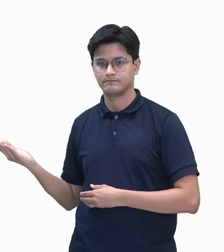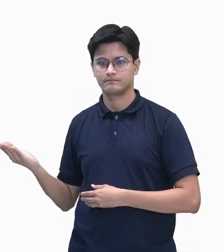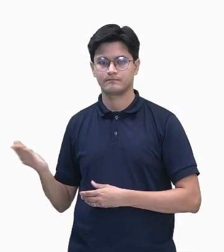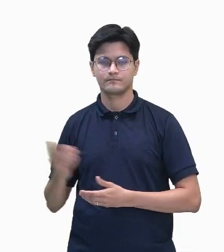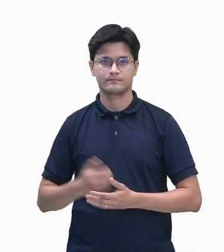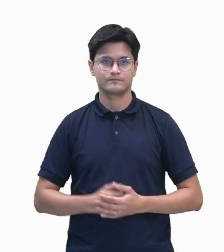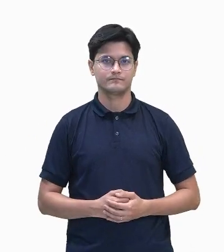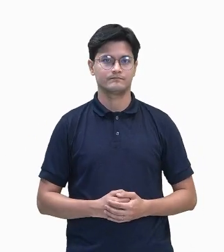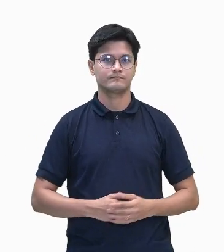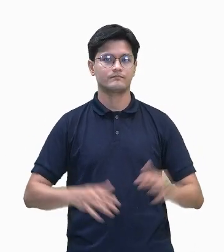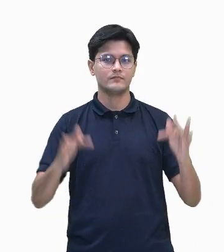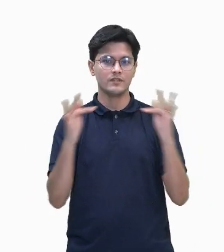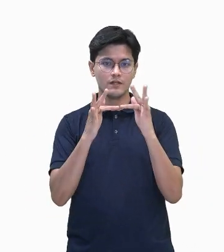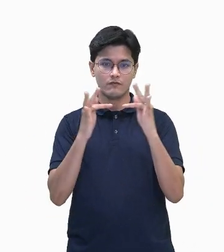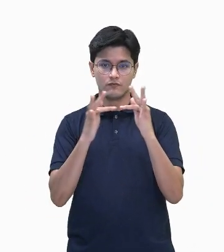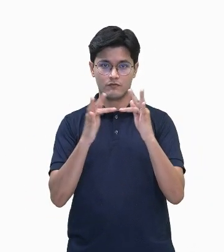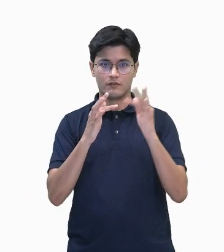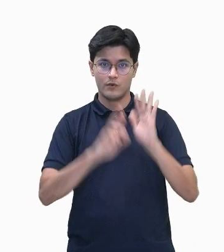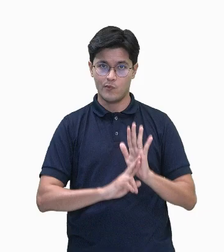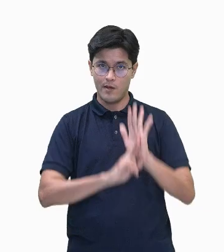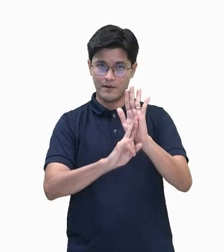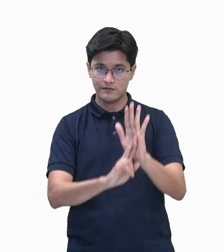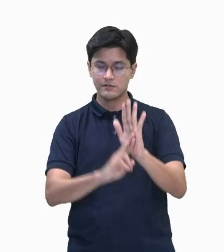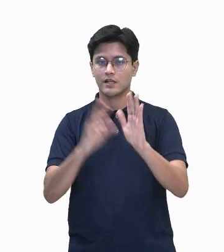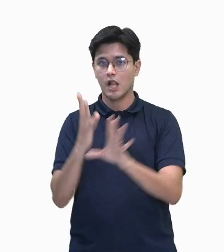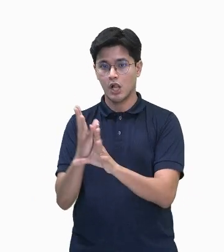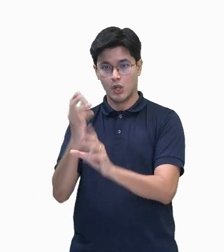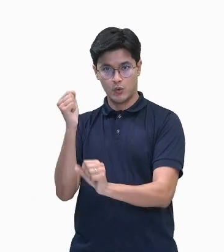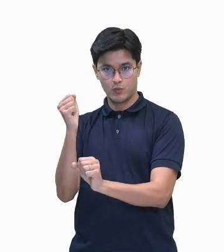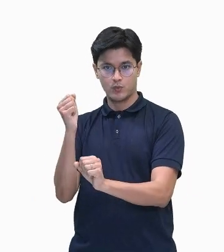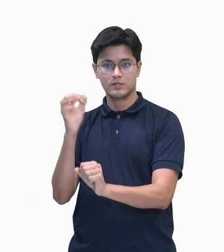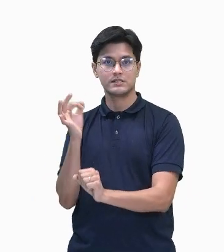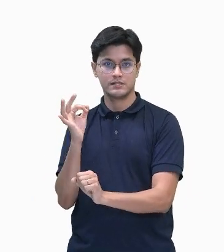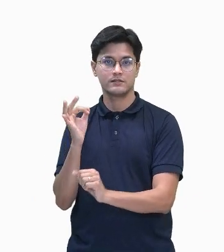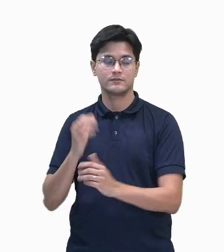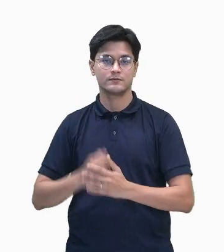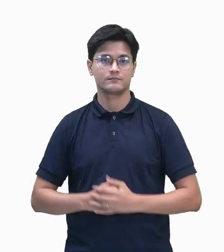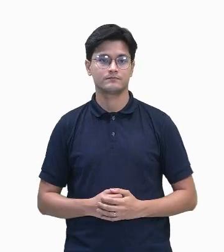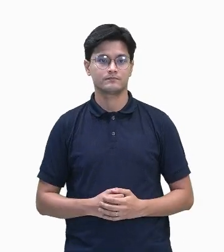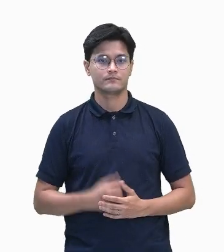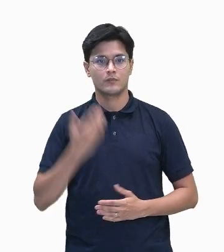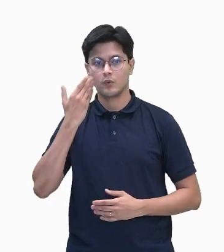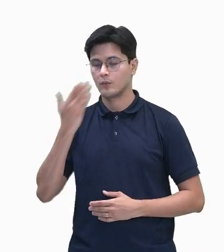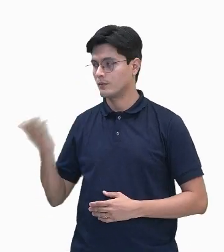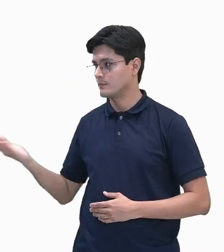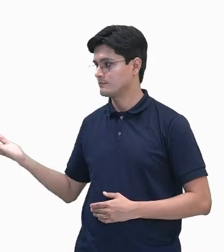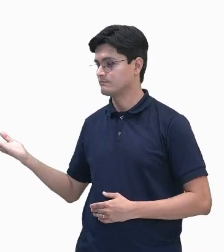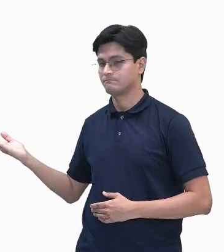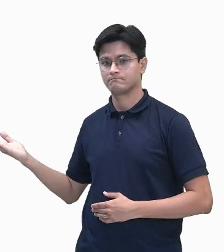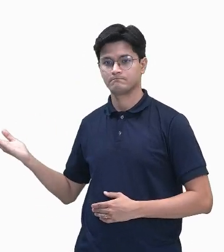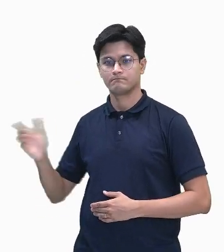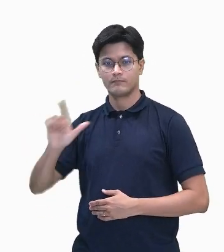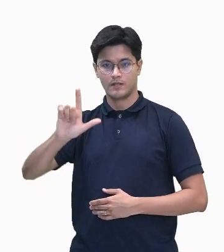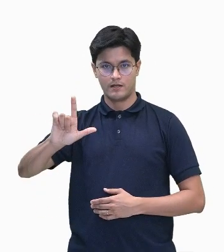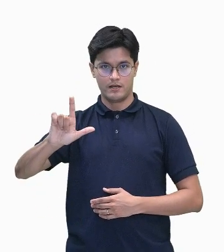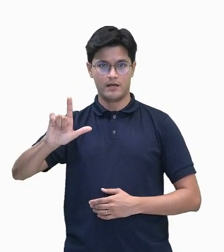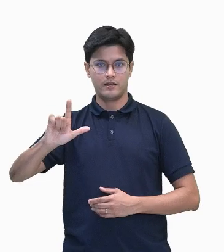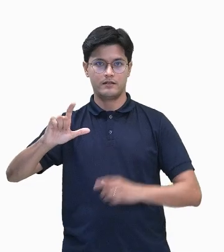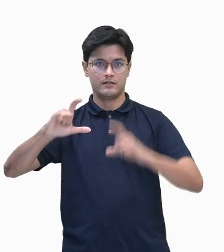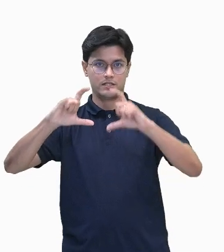com a função que representa o lucro. A função que representa o lucro está aqui, ela, ó, L de X